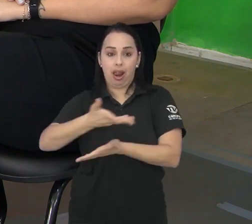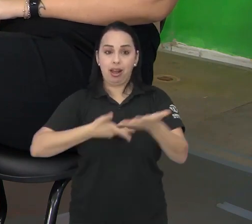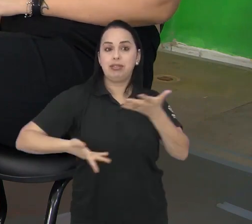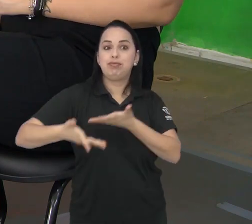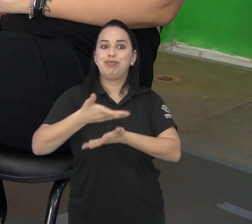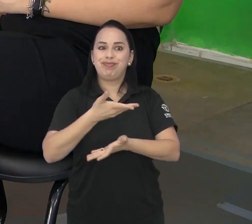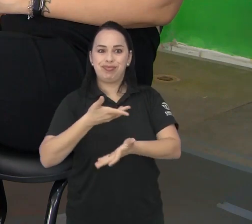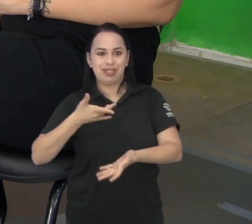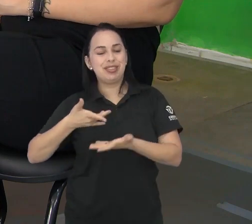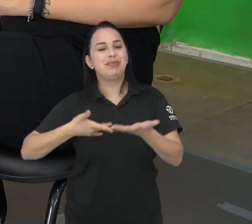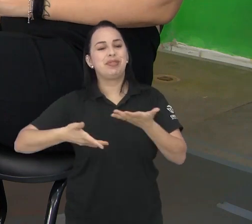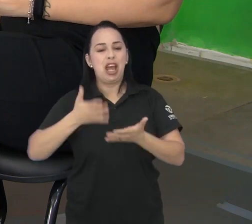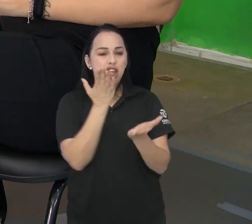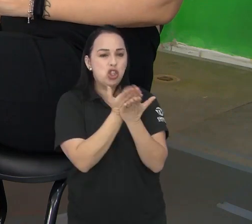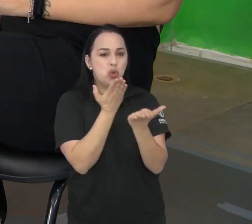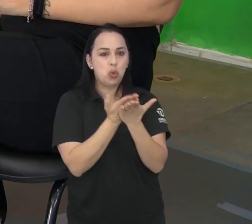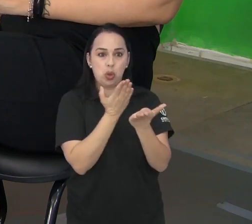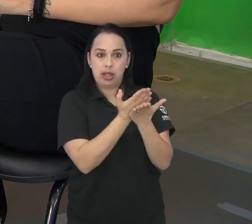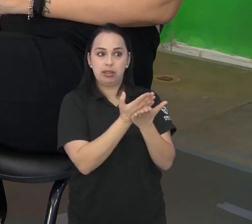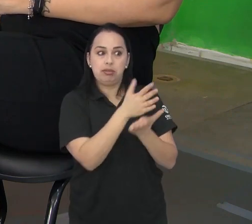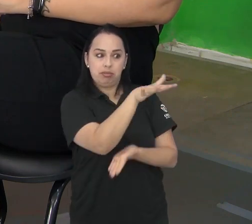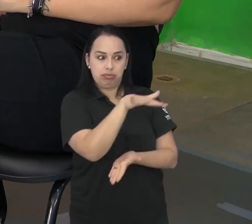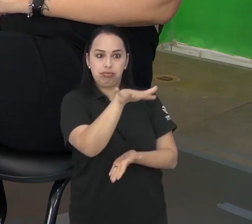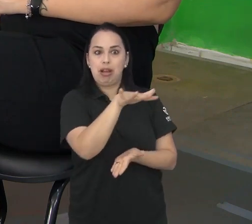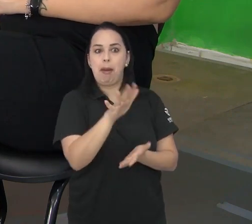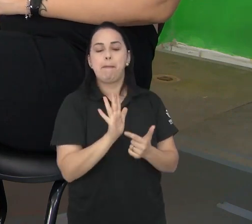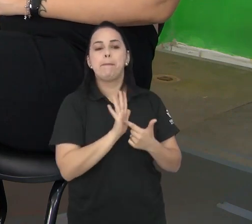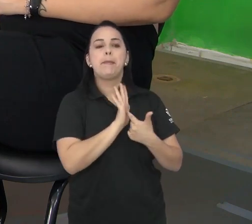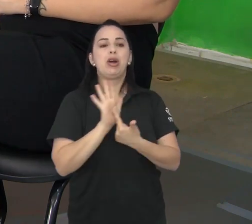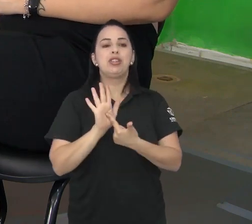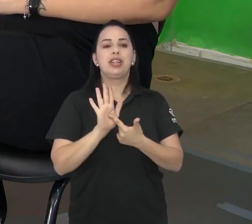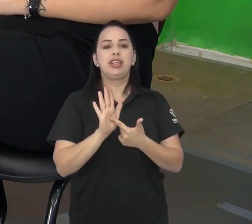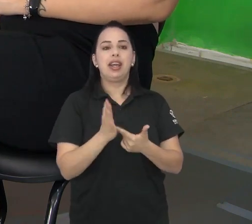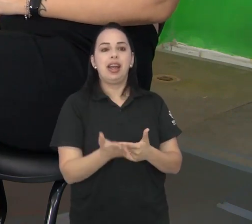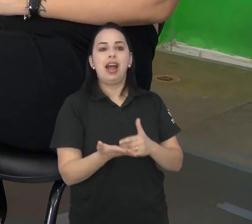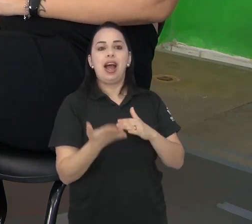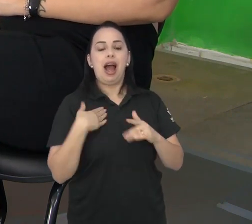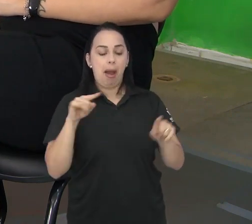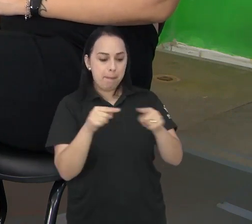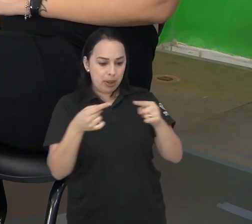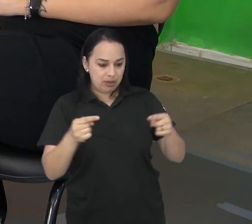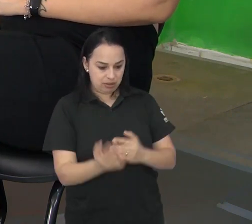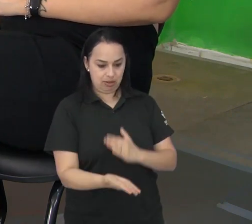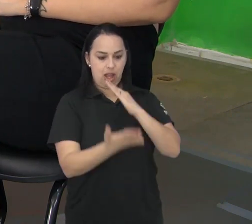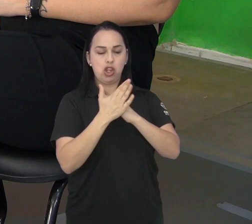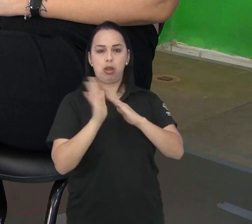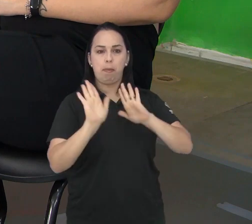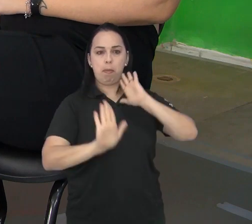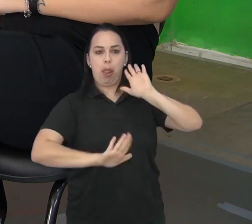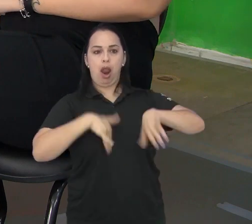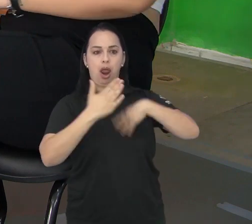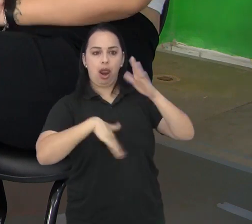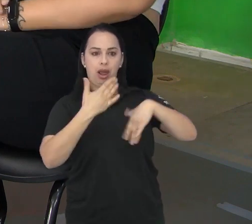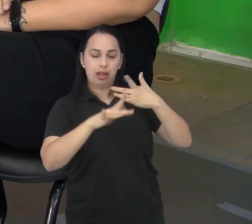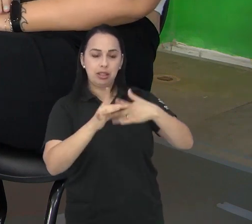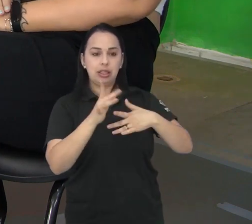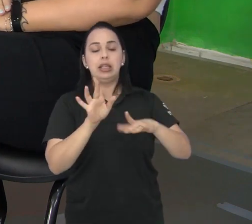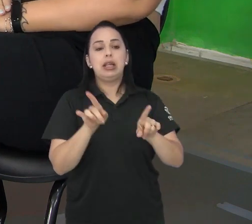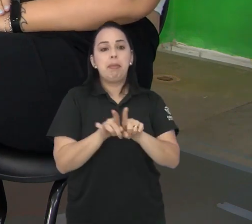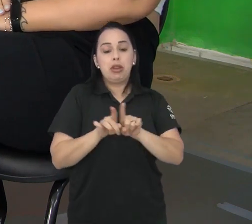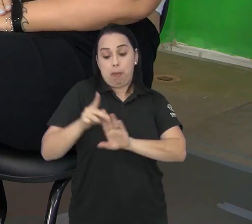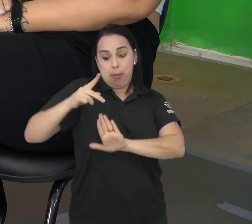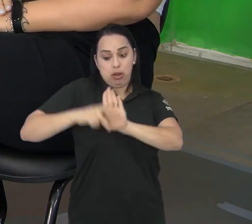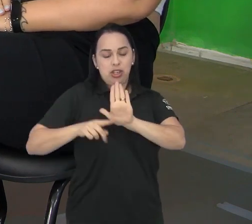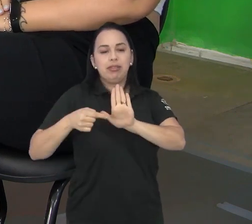de música, isso, estudos já em várias áreas já mostram, né? O desenvolvimento humano que a música traz em si. Você está